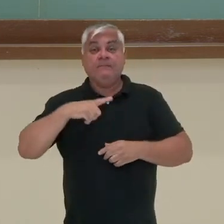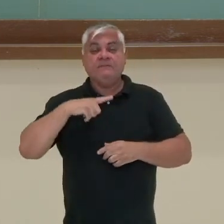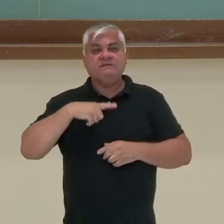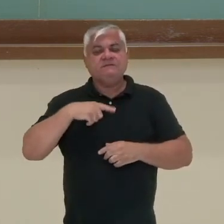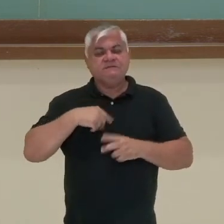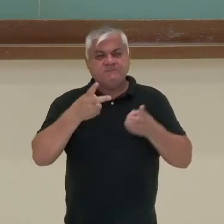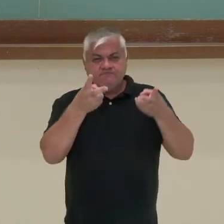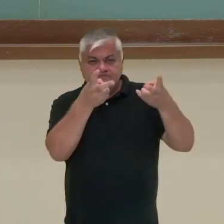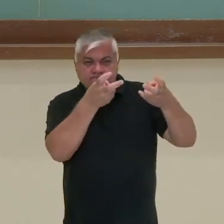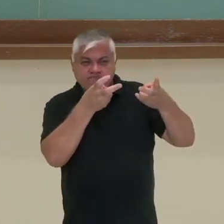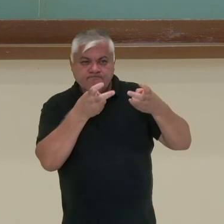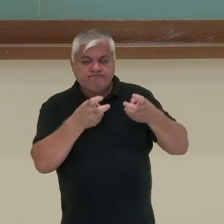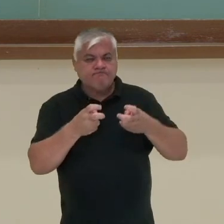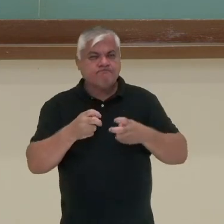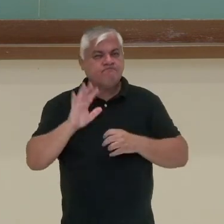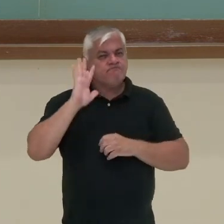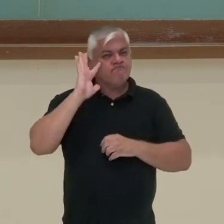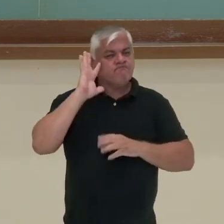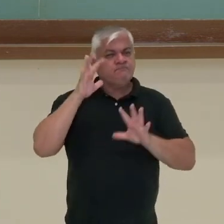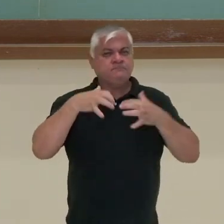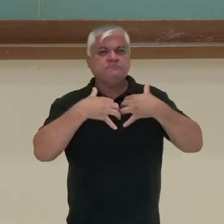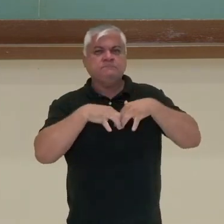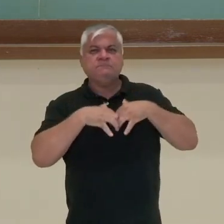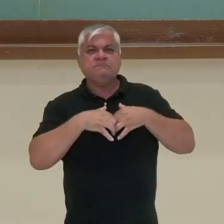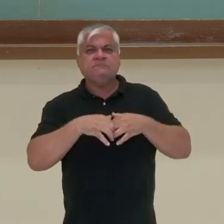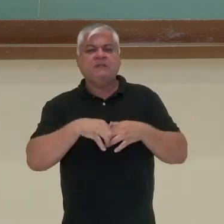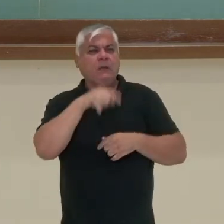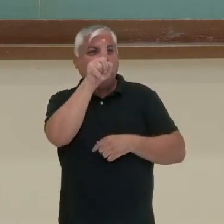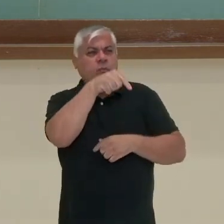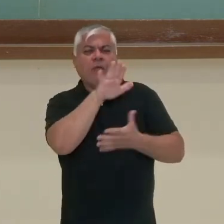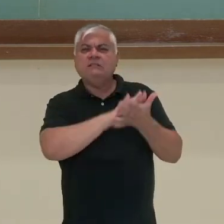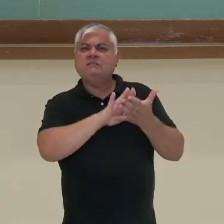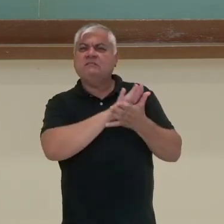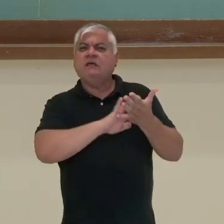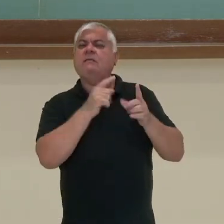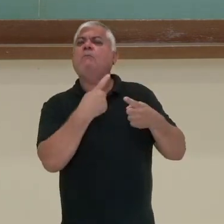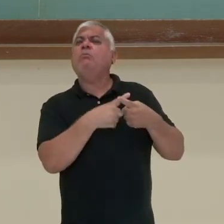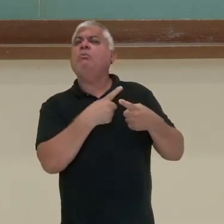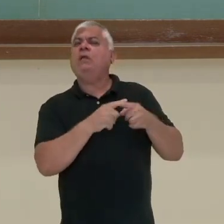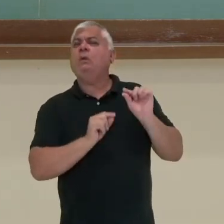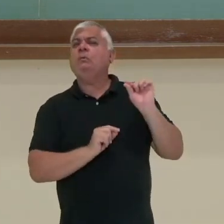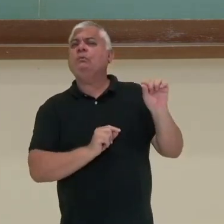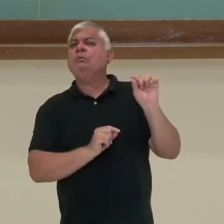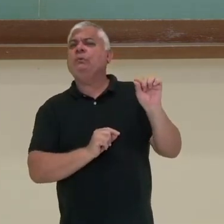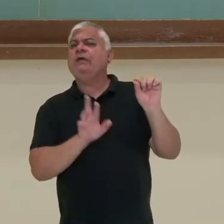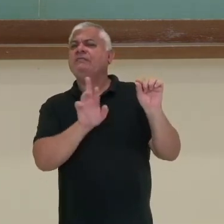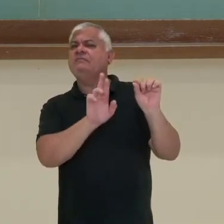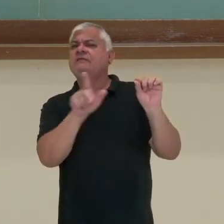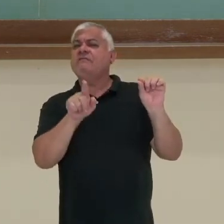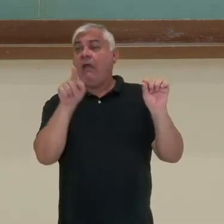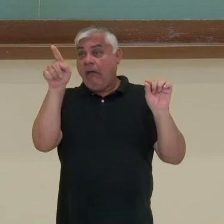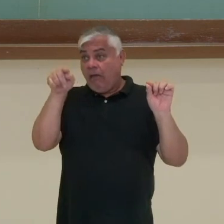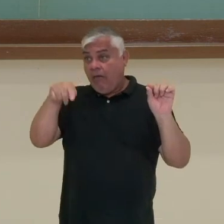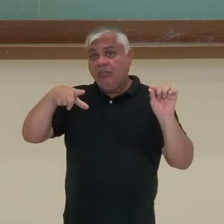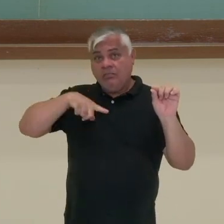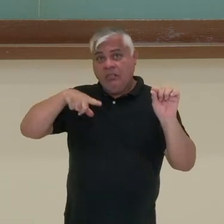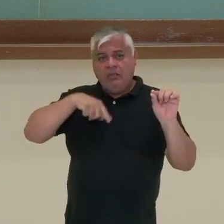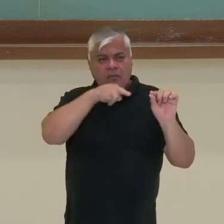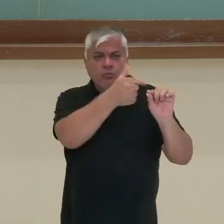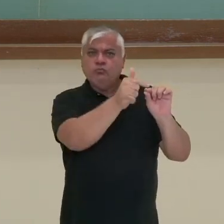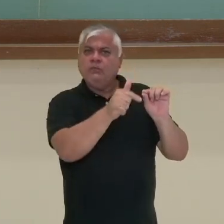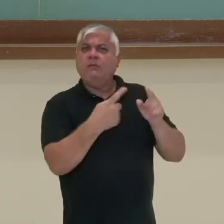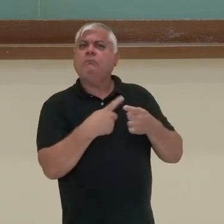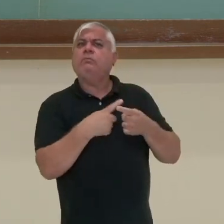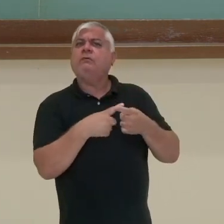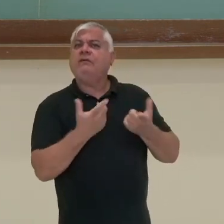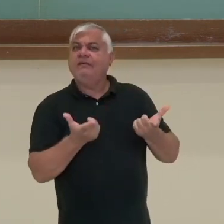refletir, observar aquelas palavrinhas que não receberam acento para ver o que elas são diferentes daquelas que receberam